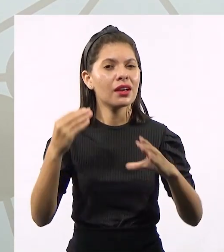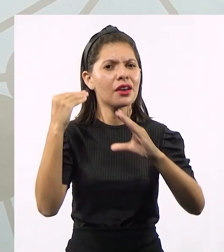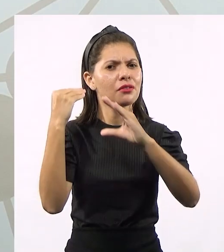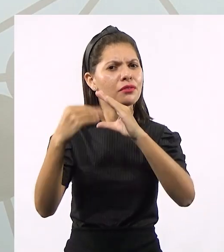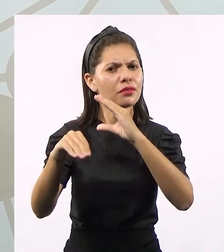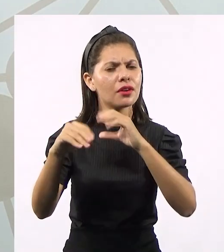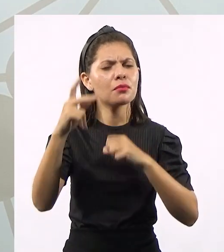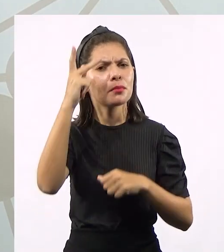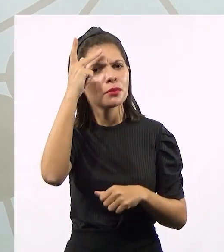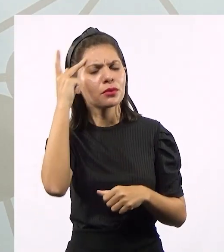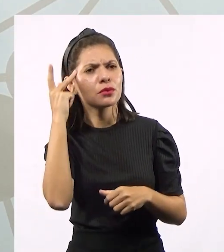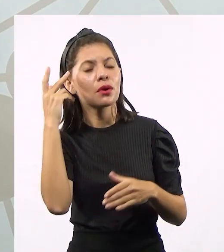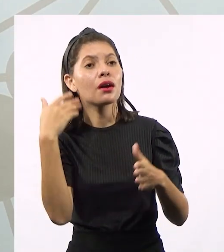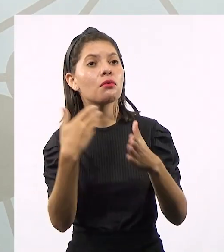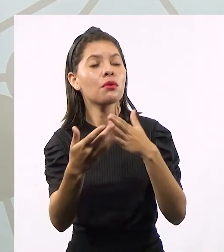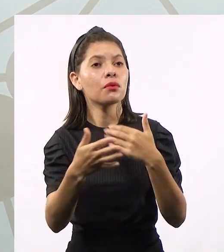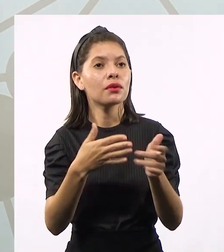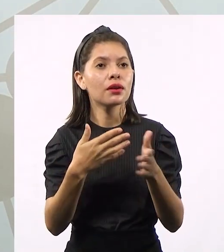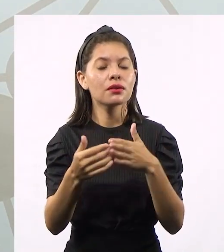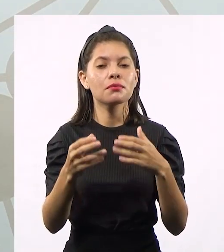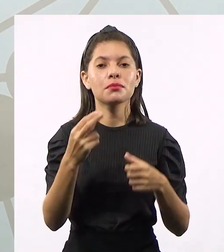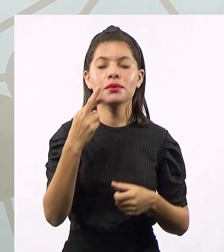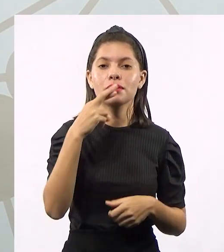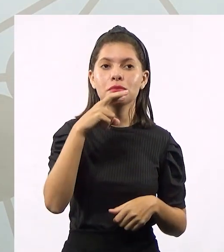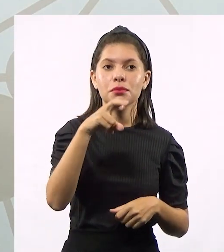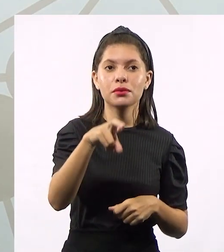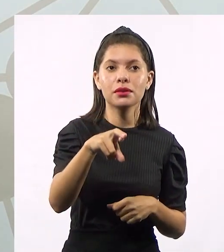envia para uma pessoa aleatória, para que ela possa